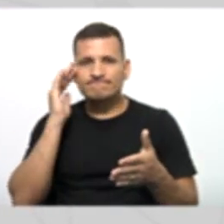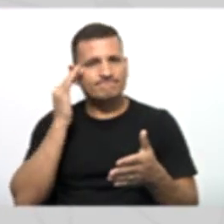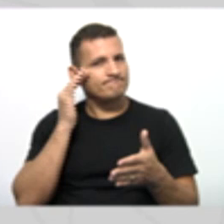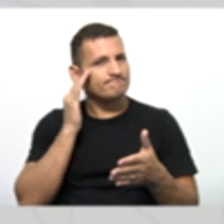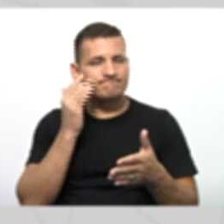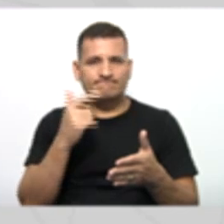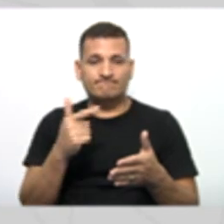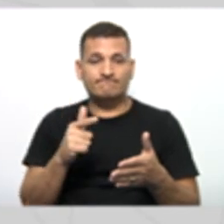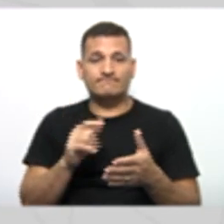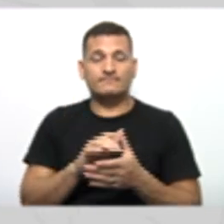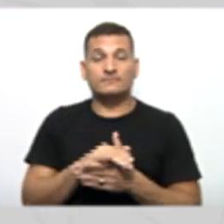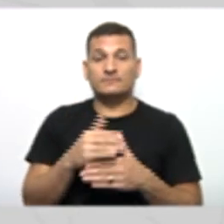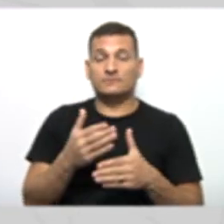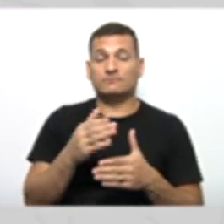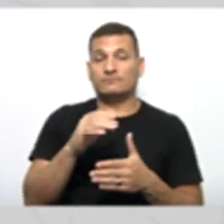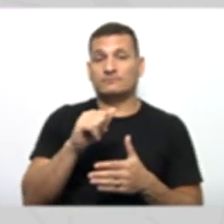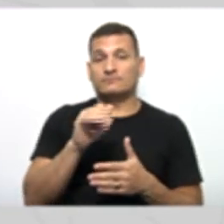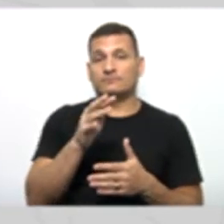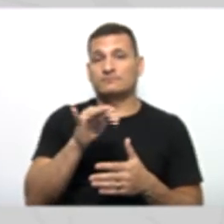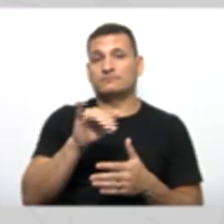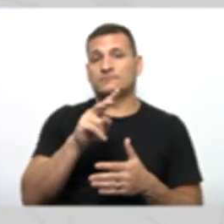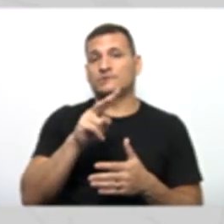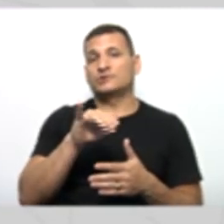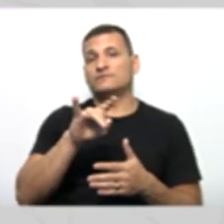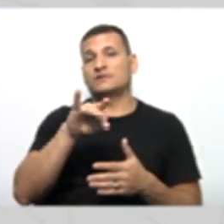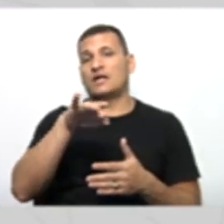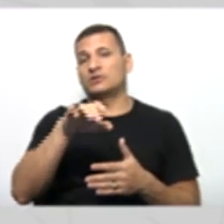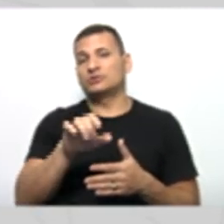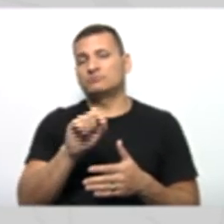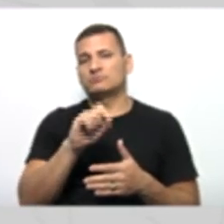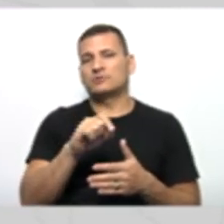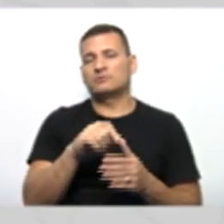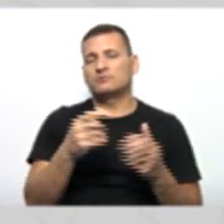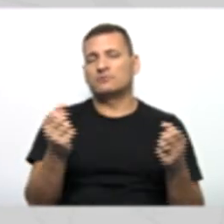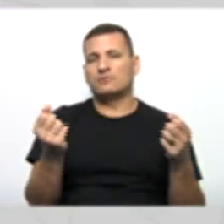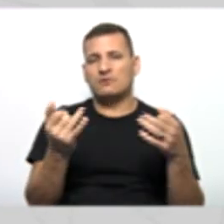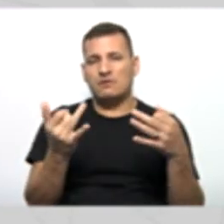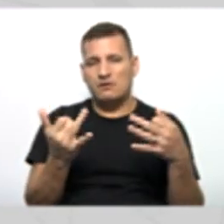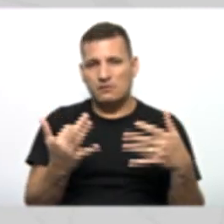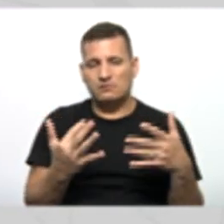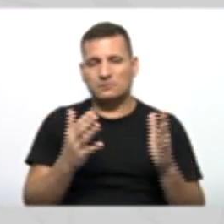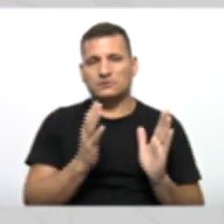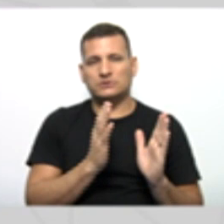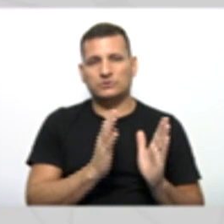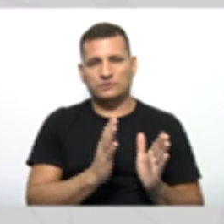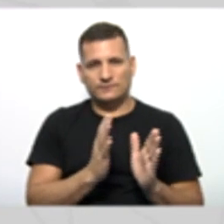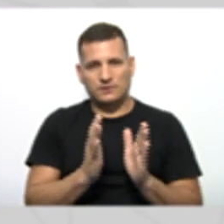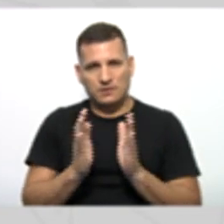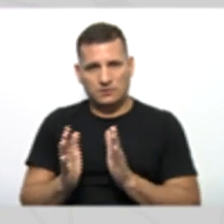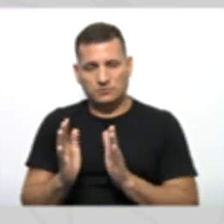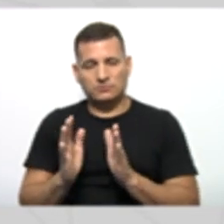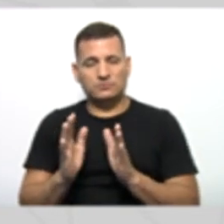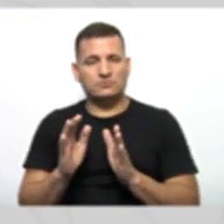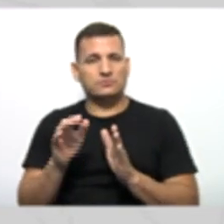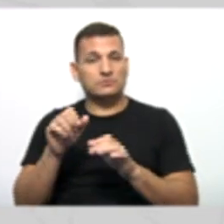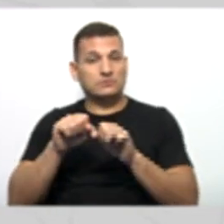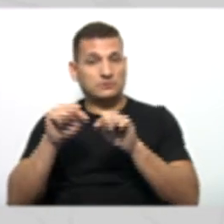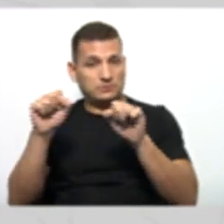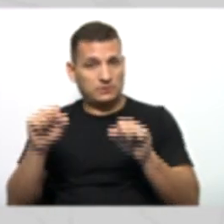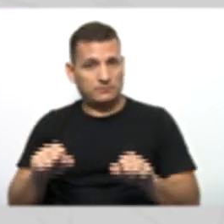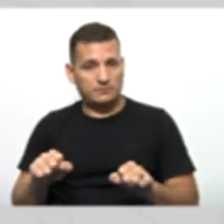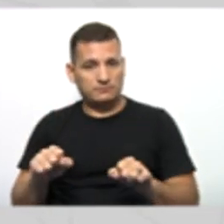ó, descreve a sequência de atividade desempenhada por um software,